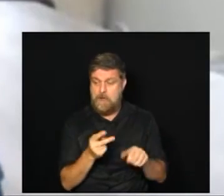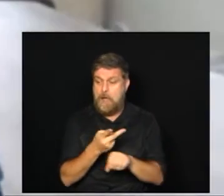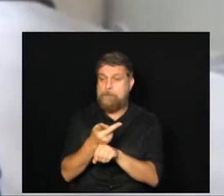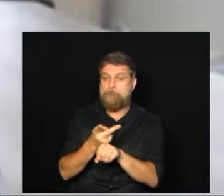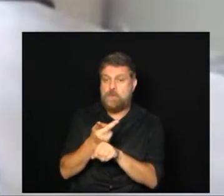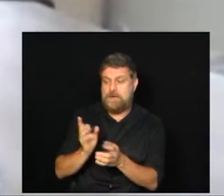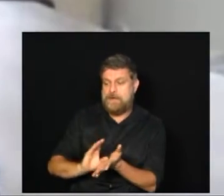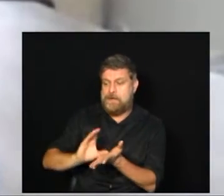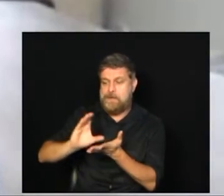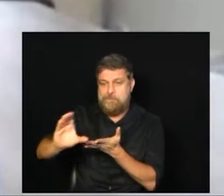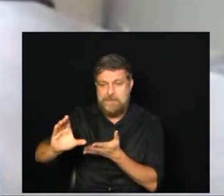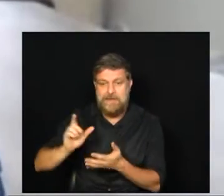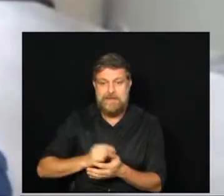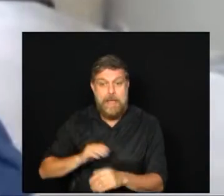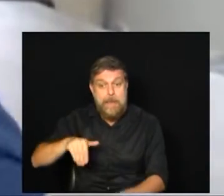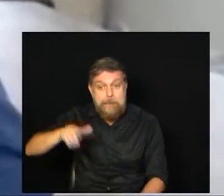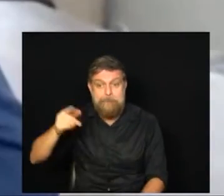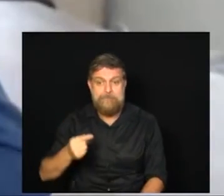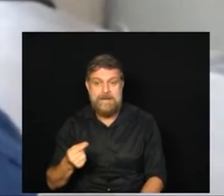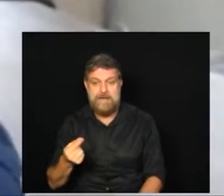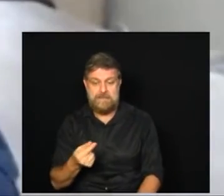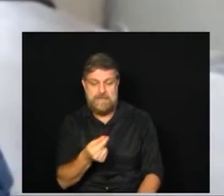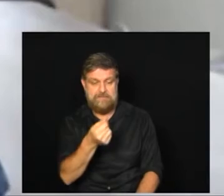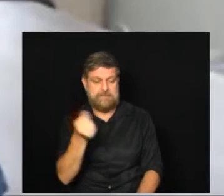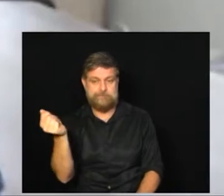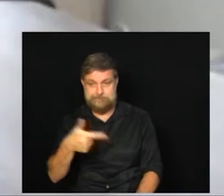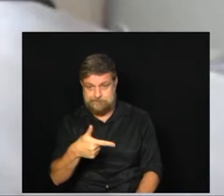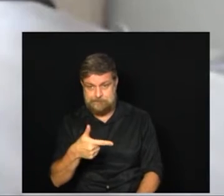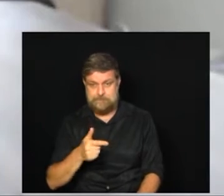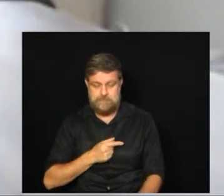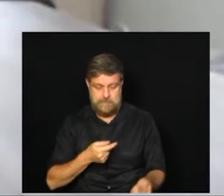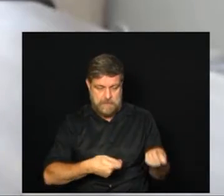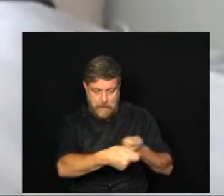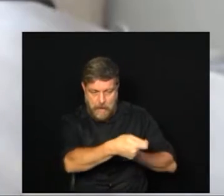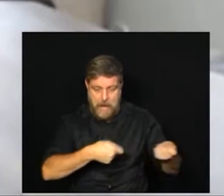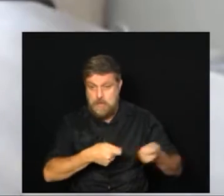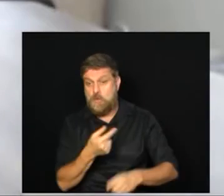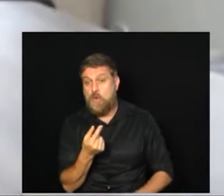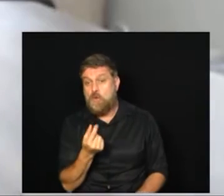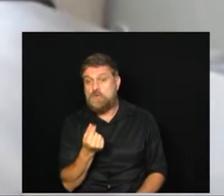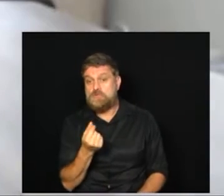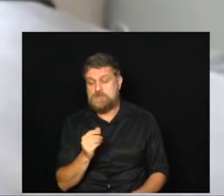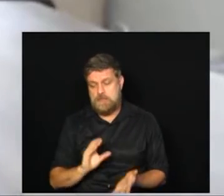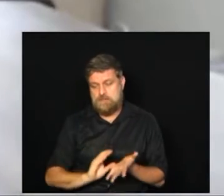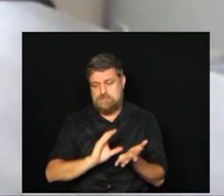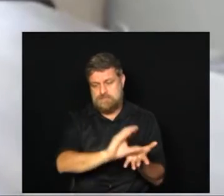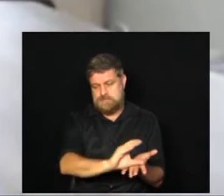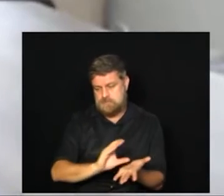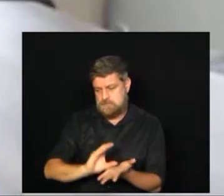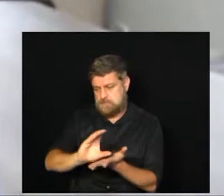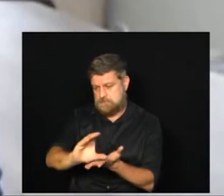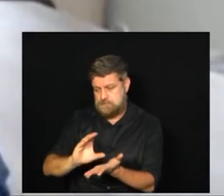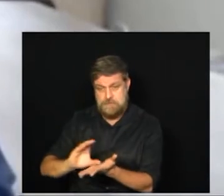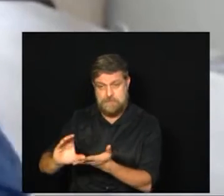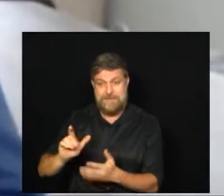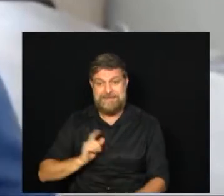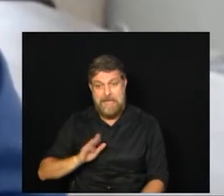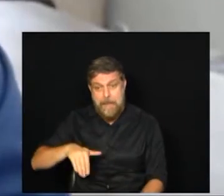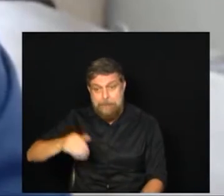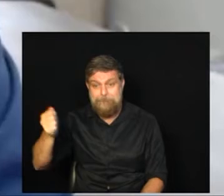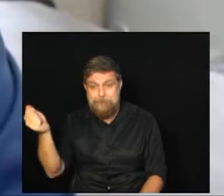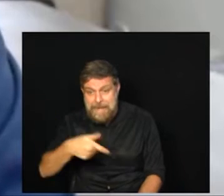juros, né, da Selic. Enquanto a inflação não tem teto, quando ela resolve subir, ela vai, né? Nos últimos 12 meses está batendo